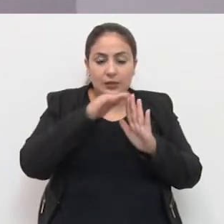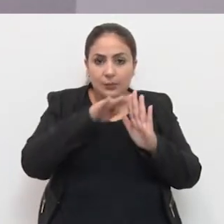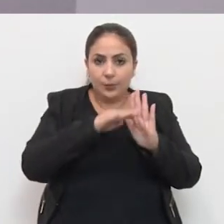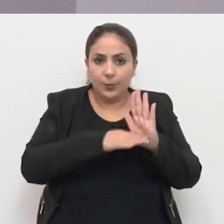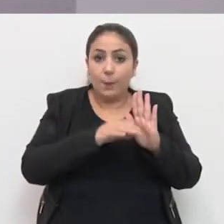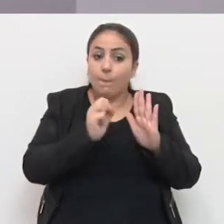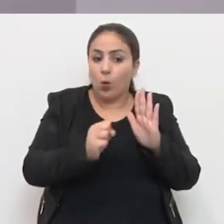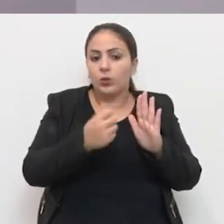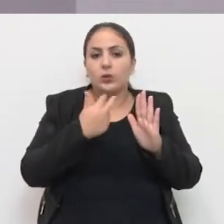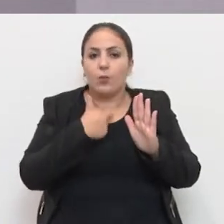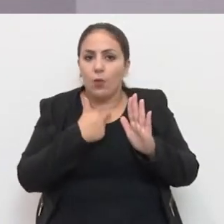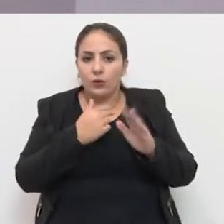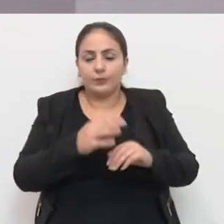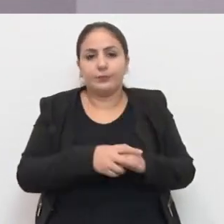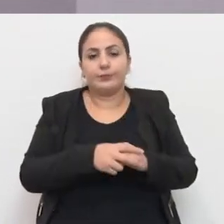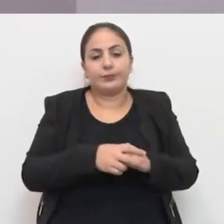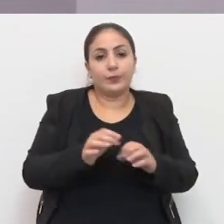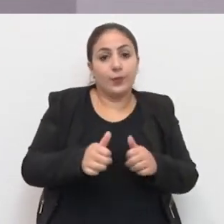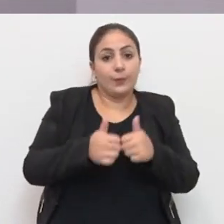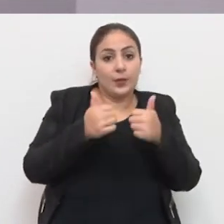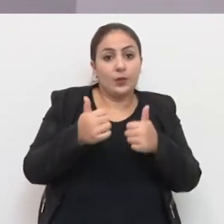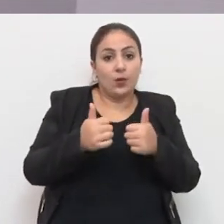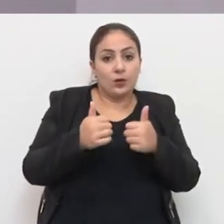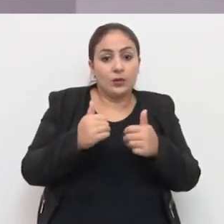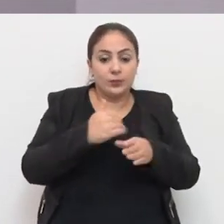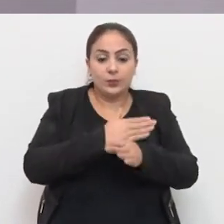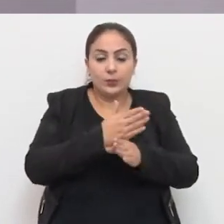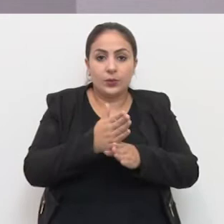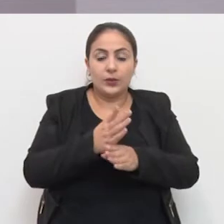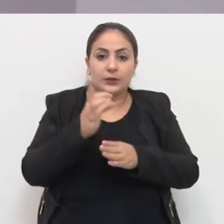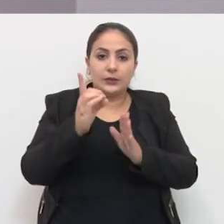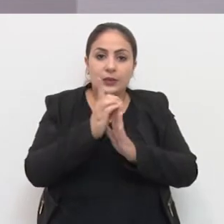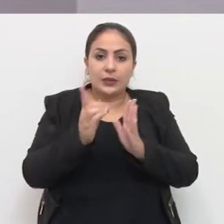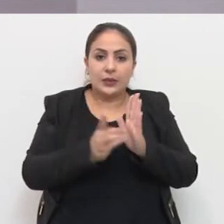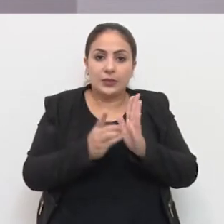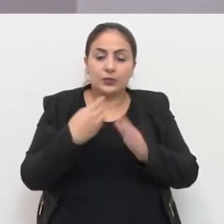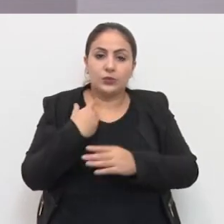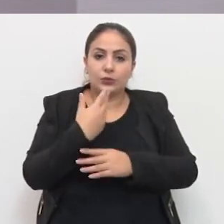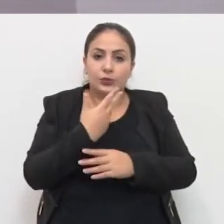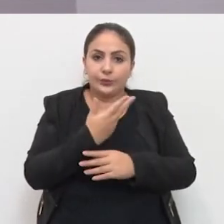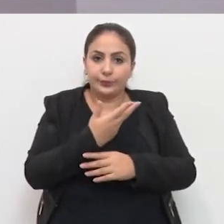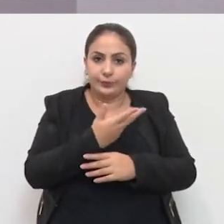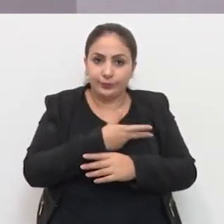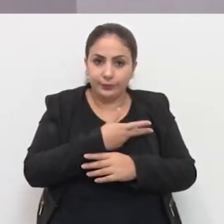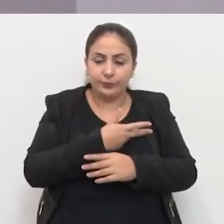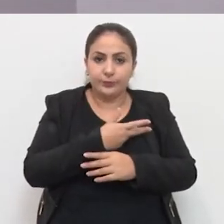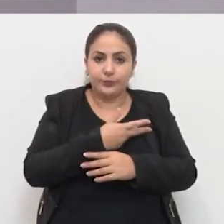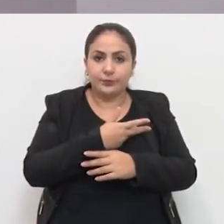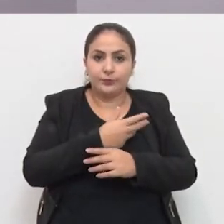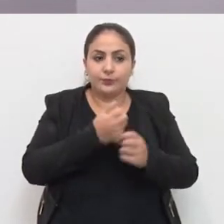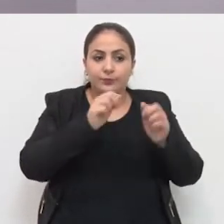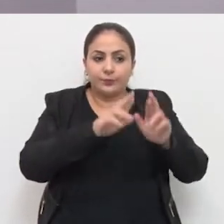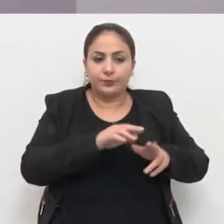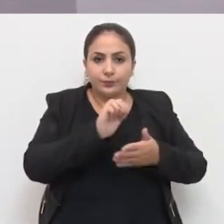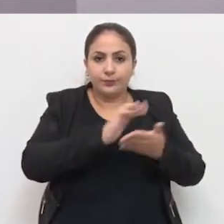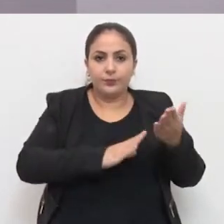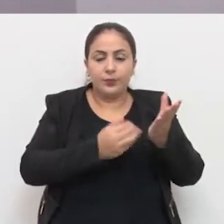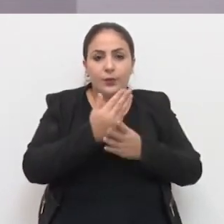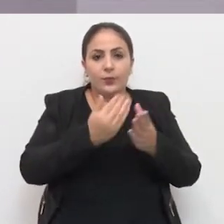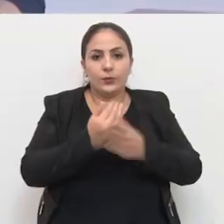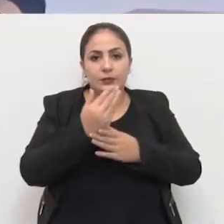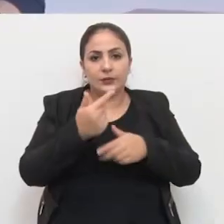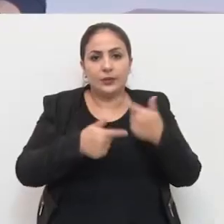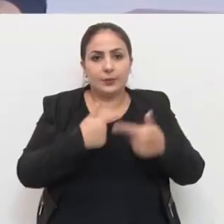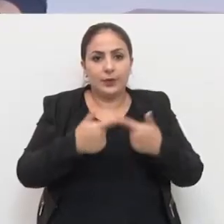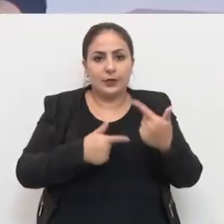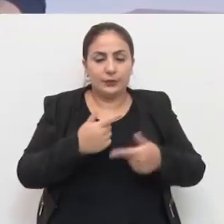pode e o que não pode. E o melhor, prorrogar o decreto, deixar esse pessoal, né, esse ramo da atividade, produzir emprego e renda em nosso